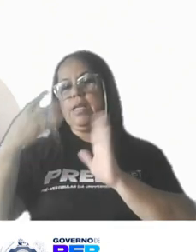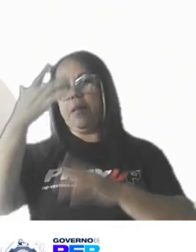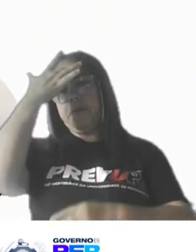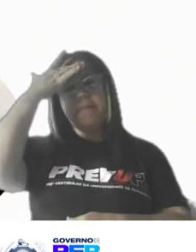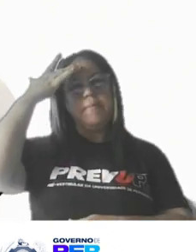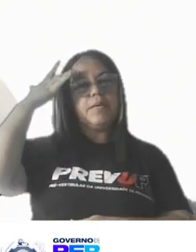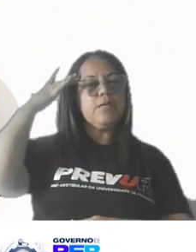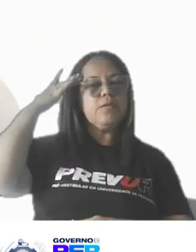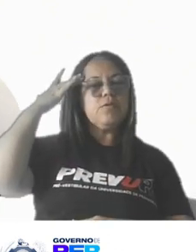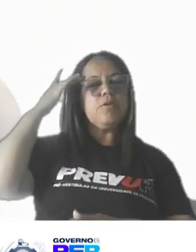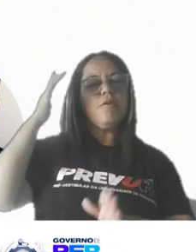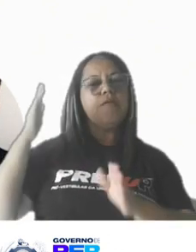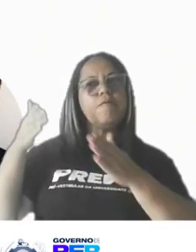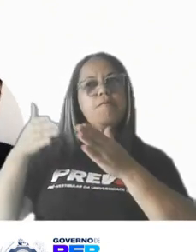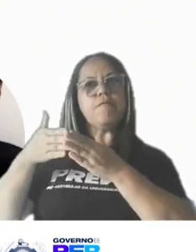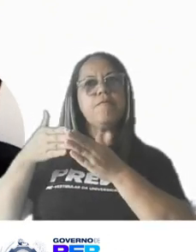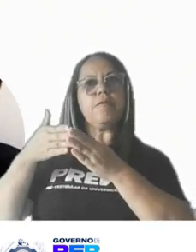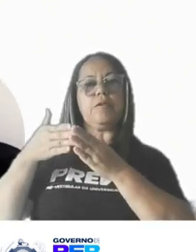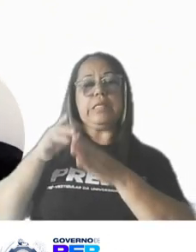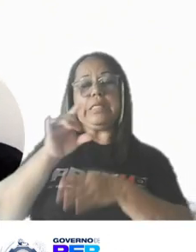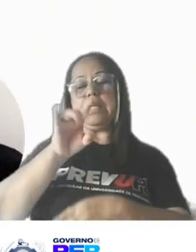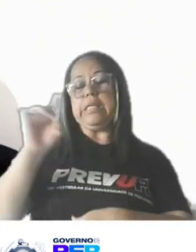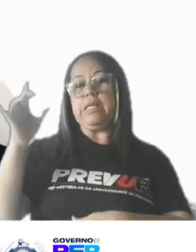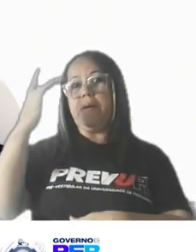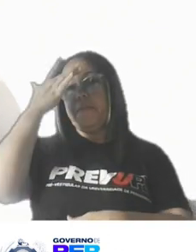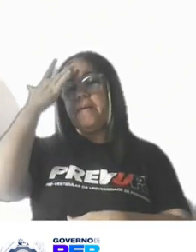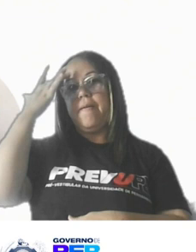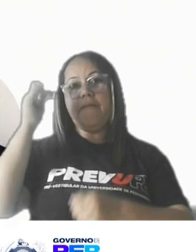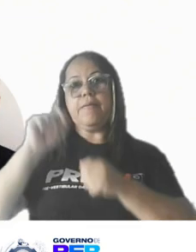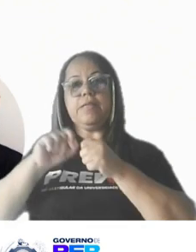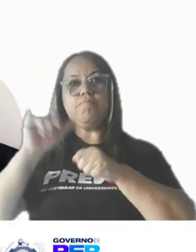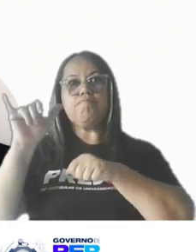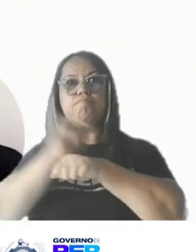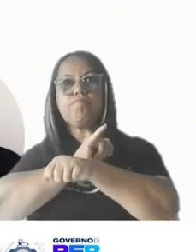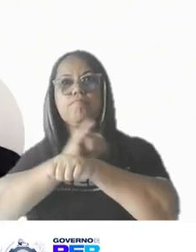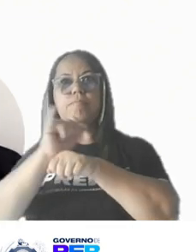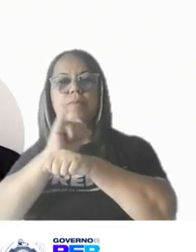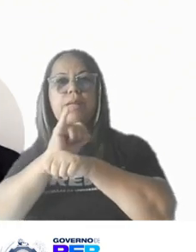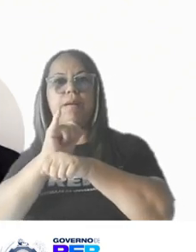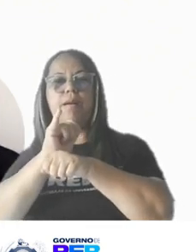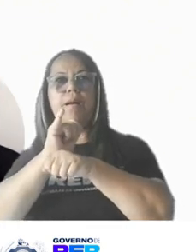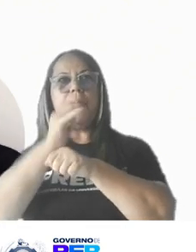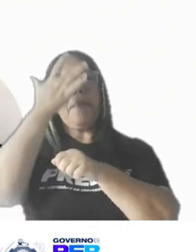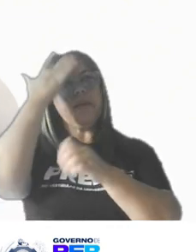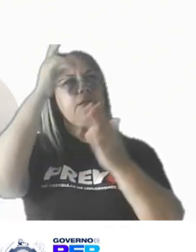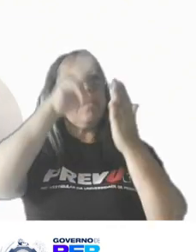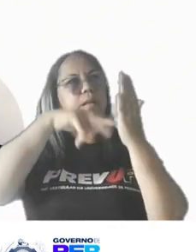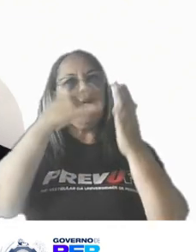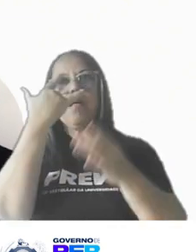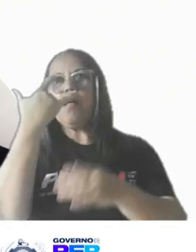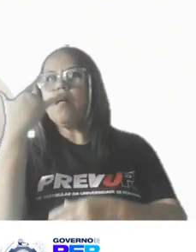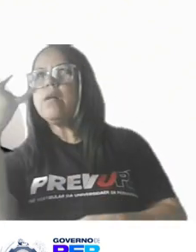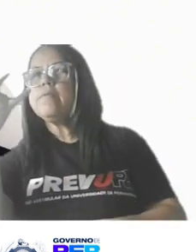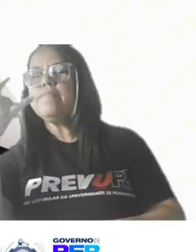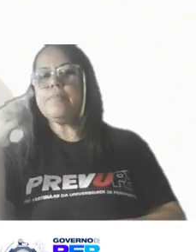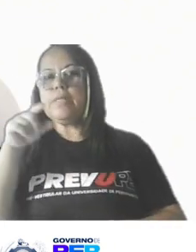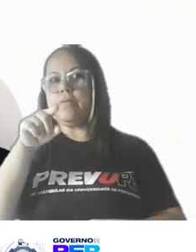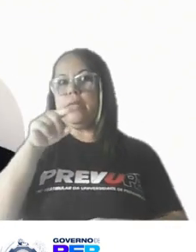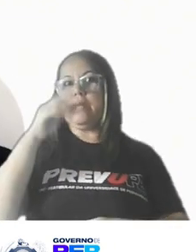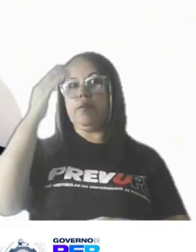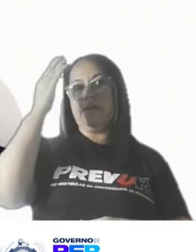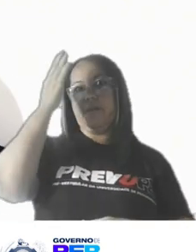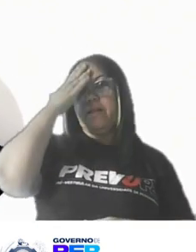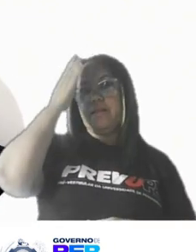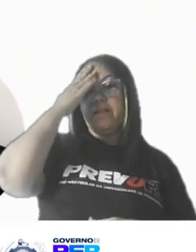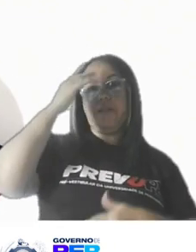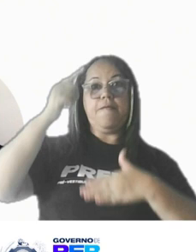subjetividade do autor como estratégia para cativar o leitor. E aí, quem entende de figuras de linguagem,